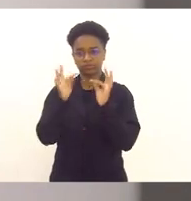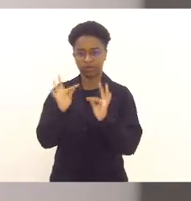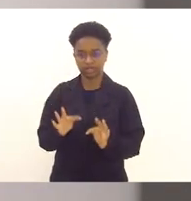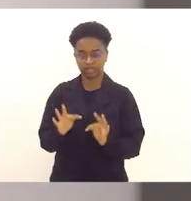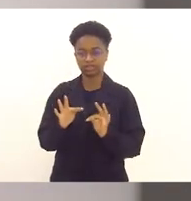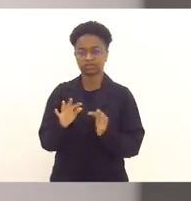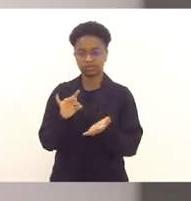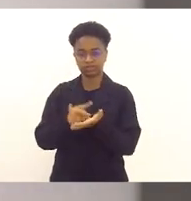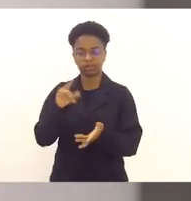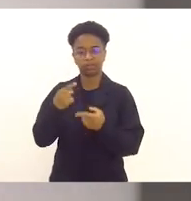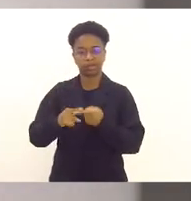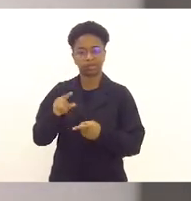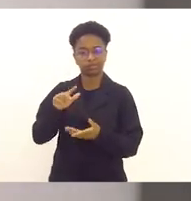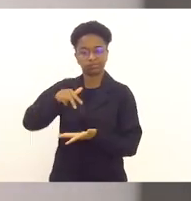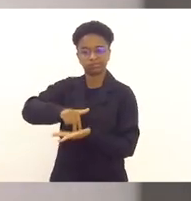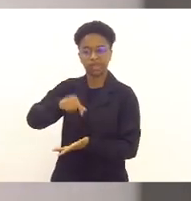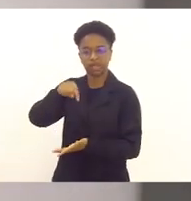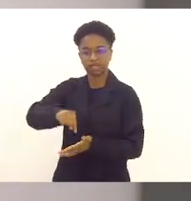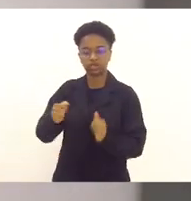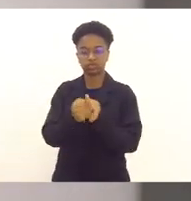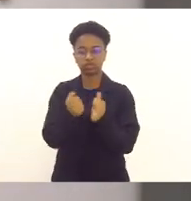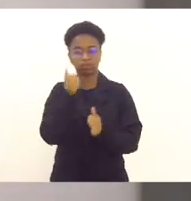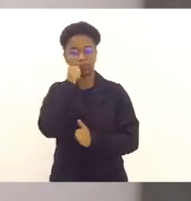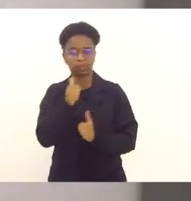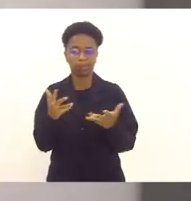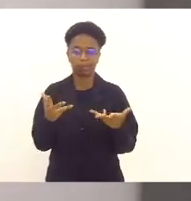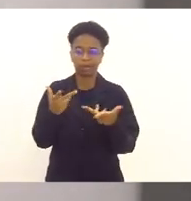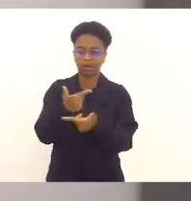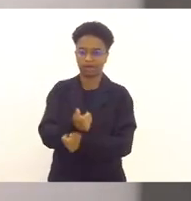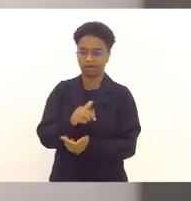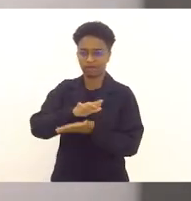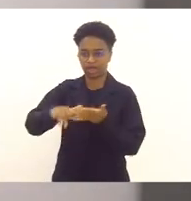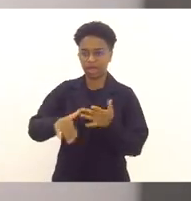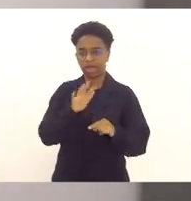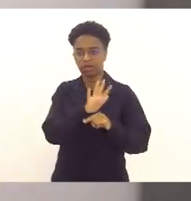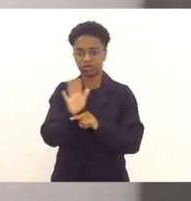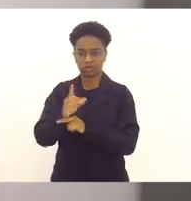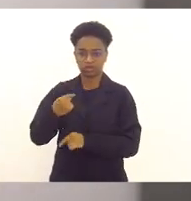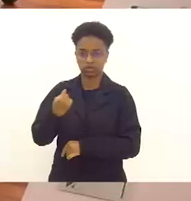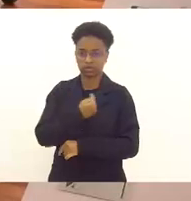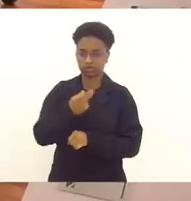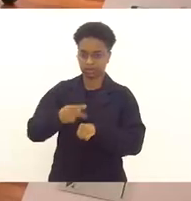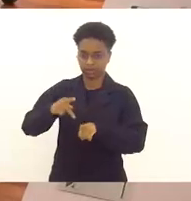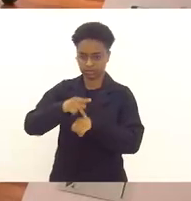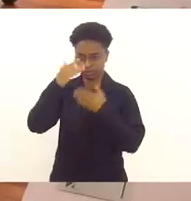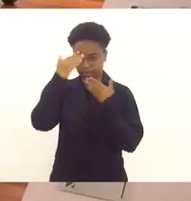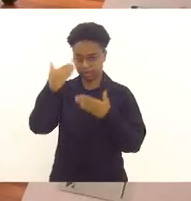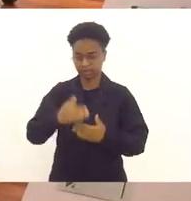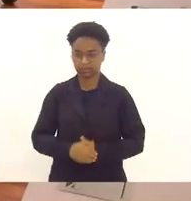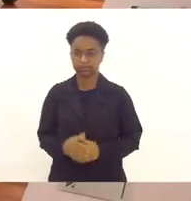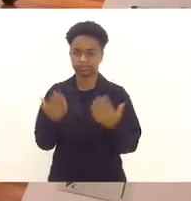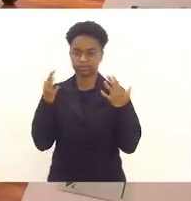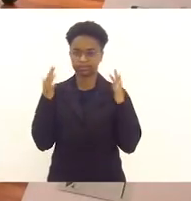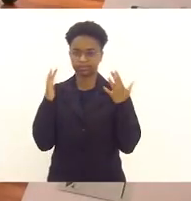de estar nesse espaço com tantas mulheres incríveis que tem tanta contribuir para a nossa nação muito obrigada